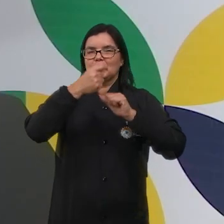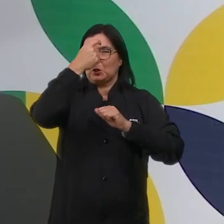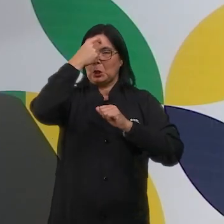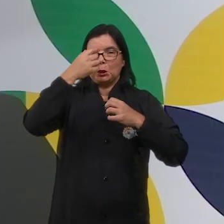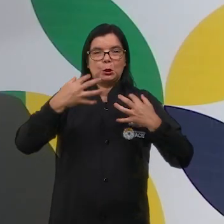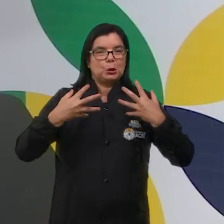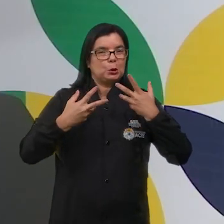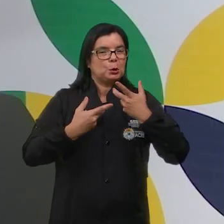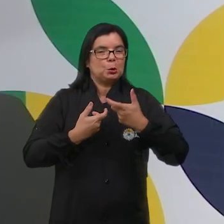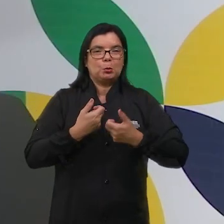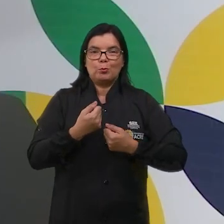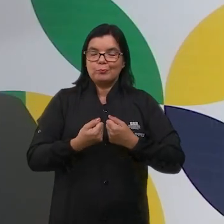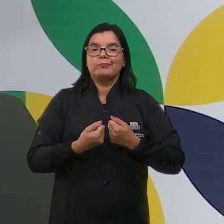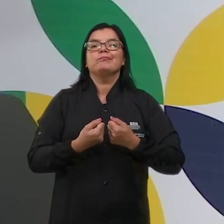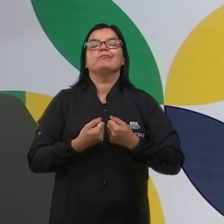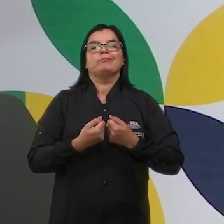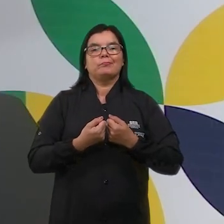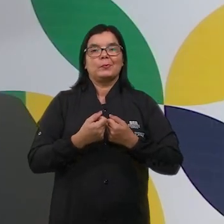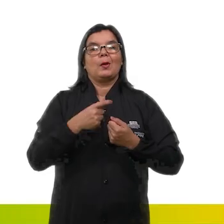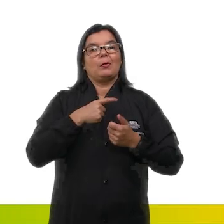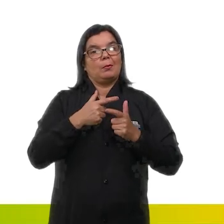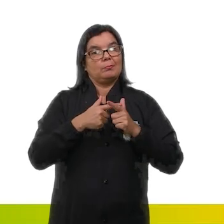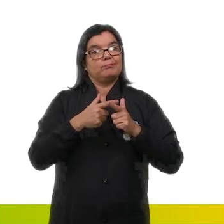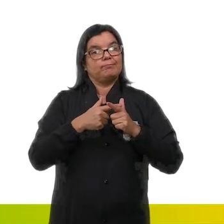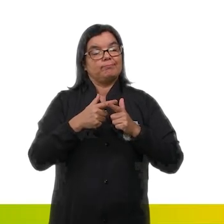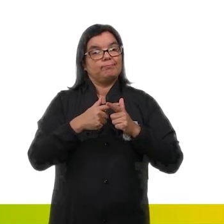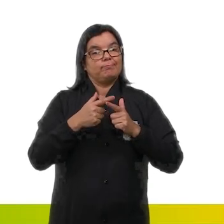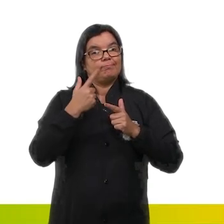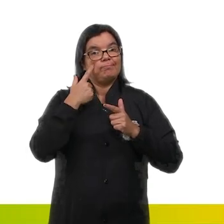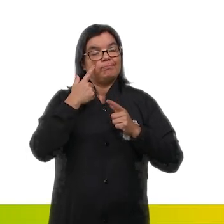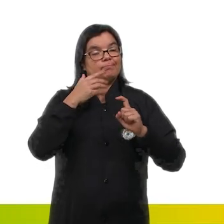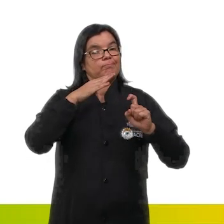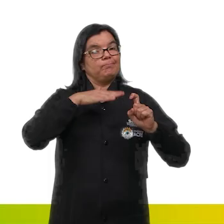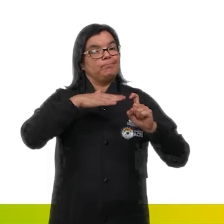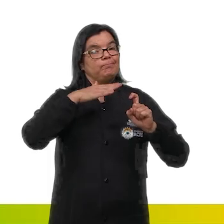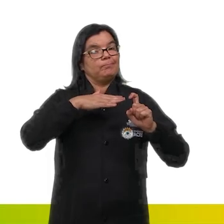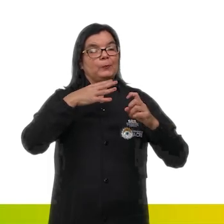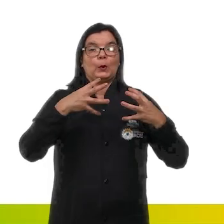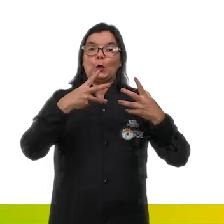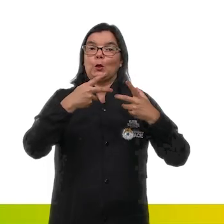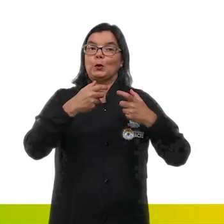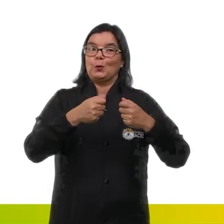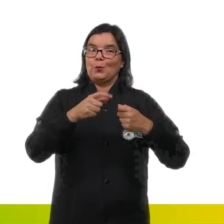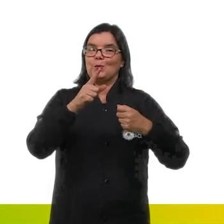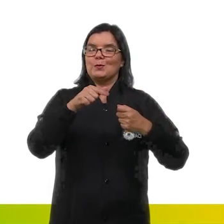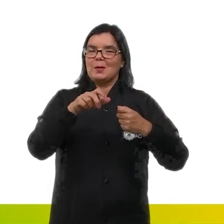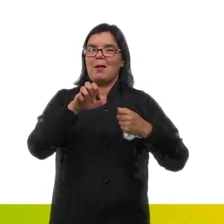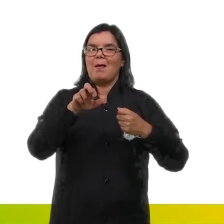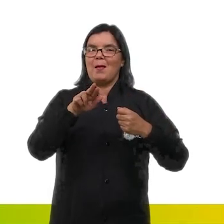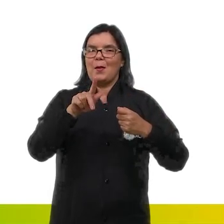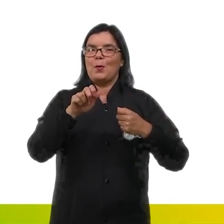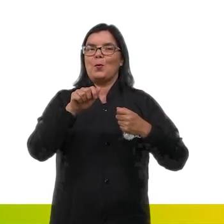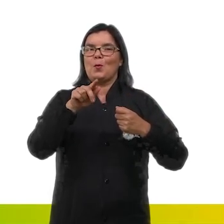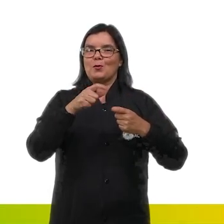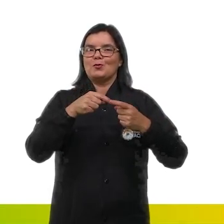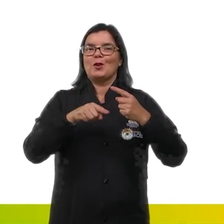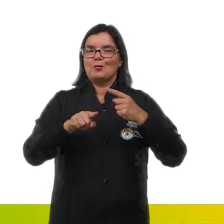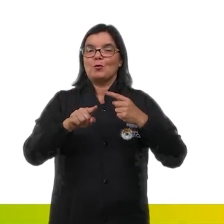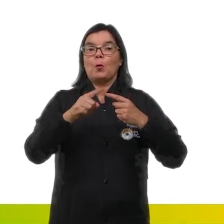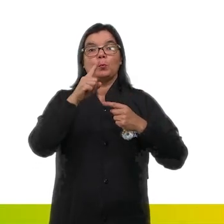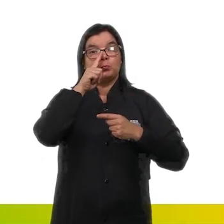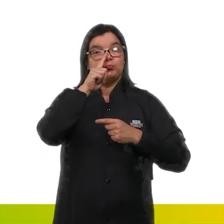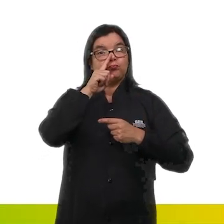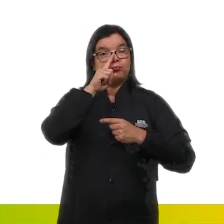hormônios, e aí efetivamente tem os efeitos. Vamos aqui analisar mito e verdade, ó. Todo recurso ergogênico é proibido ou